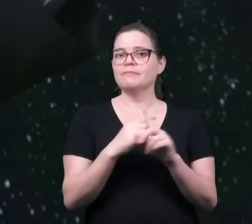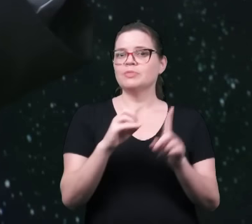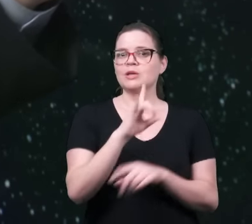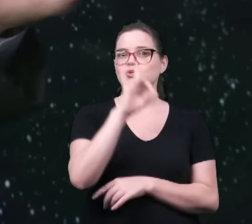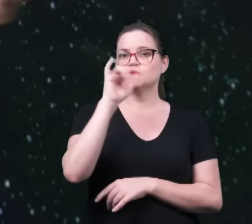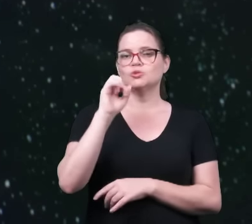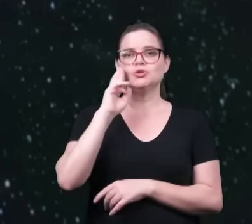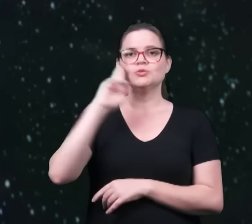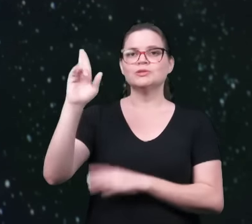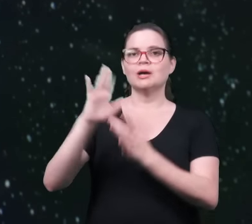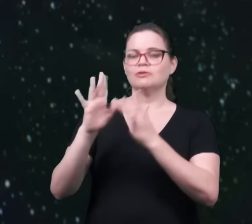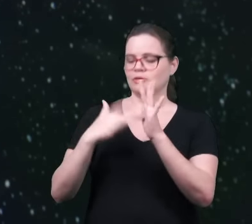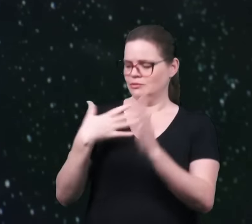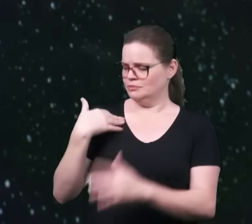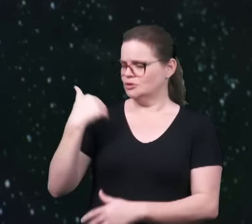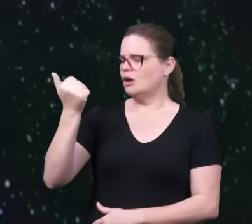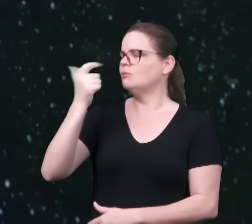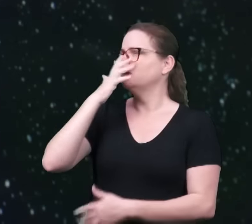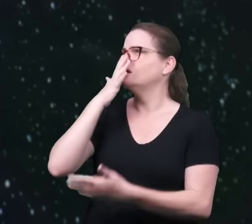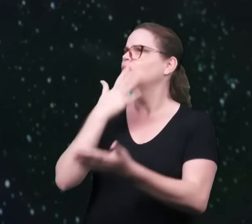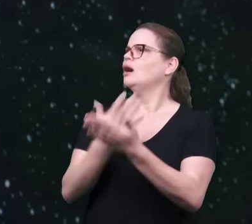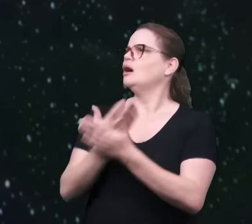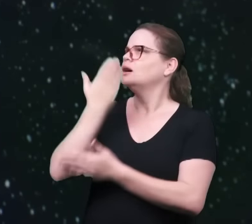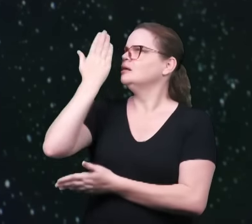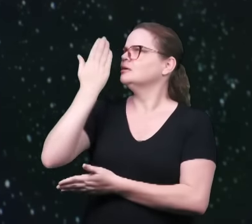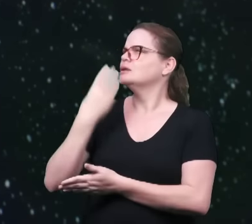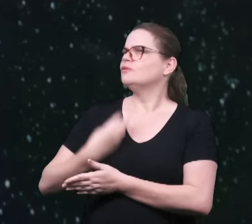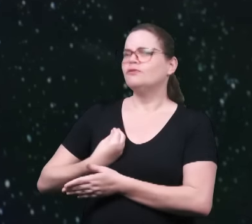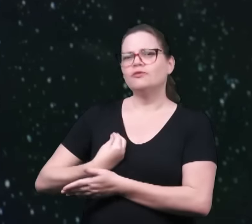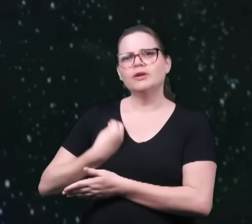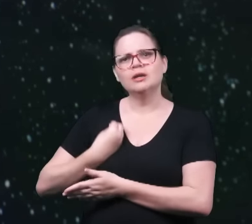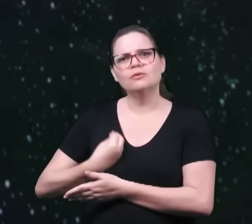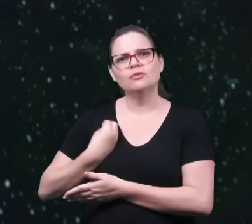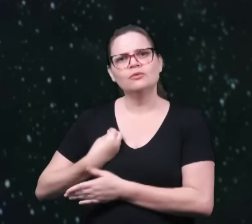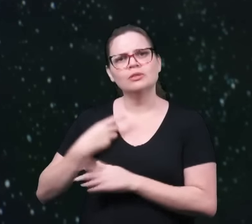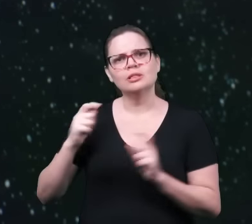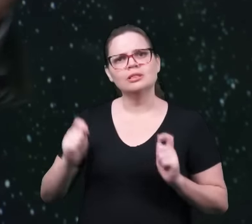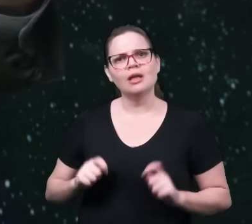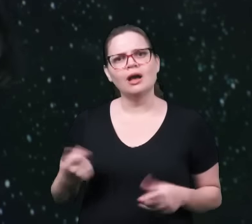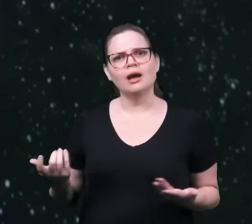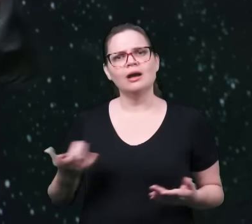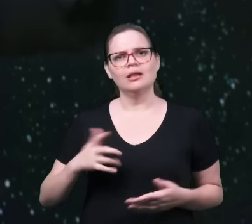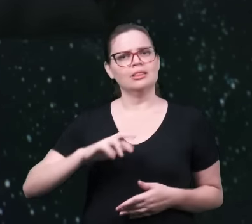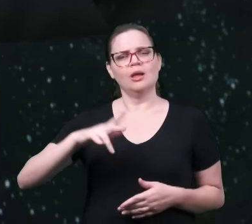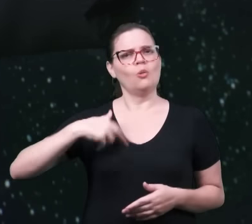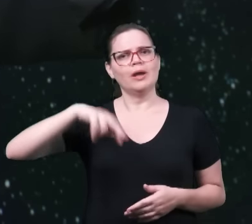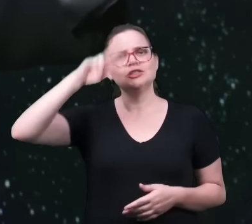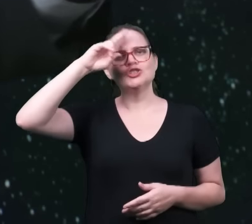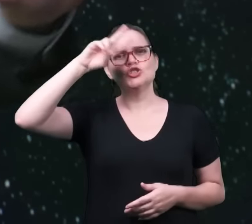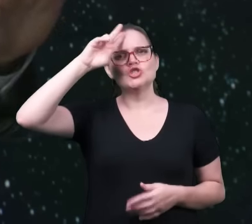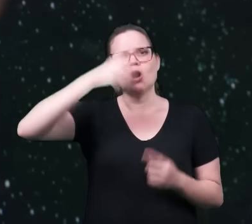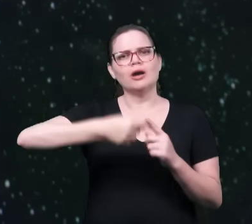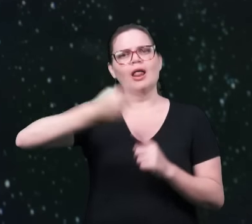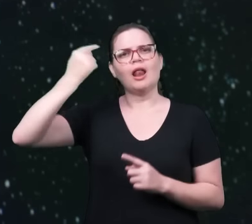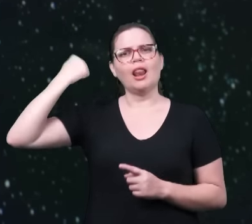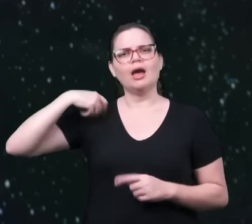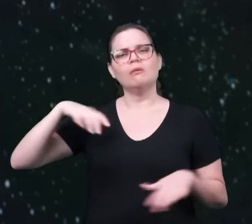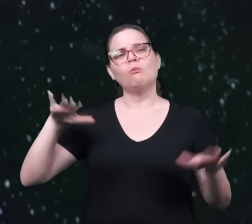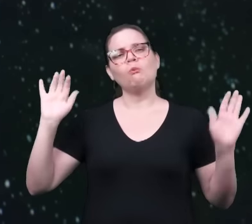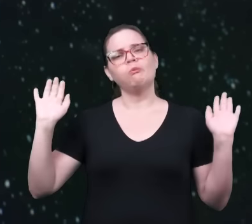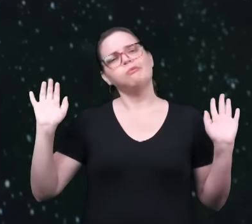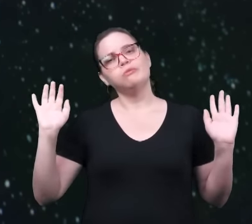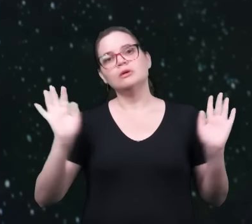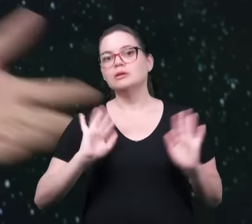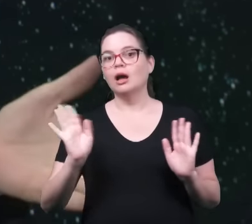com o Senhor Jesus e descobri que Ele está vivo, não era a história que ficou lá atrás. Amém. E que Ele vai